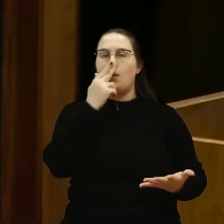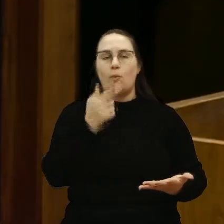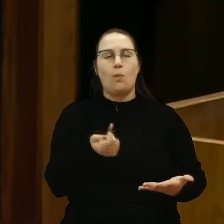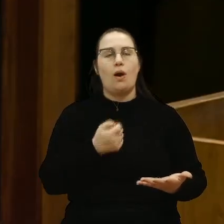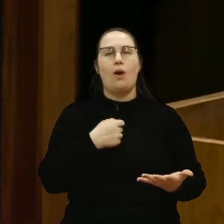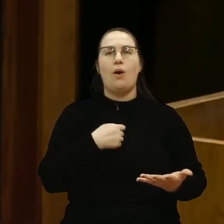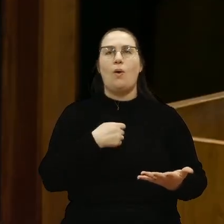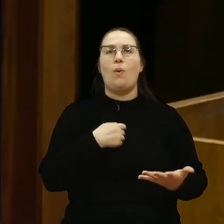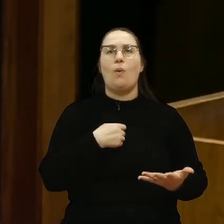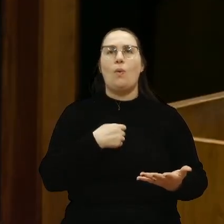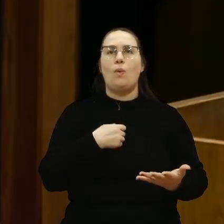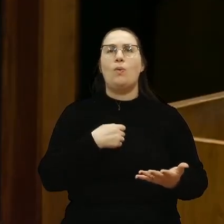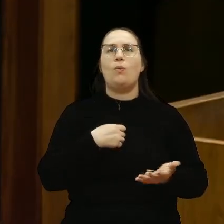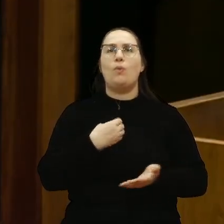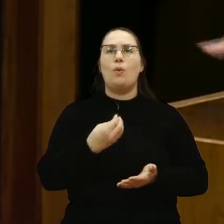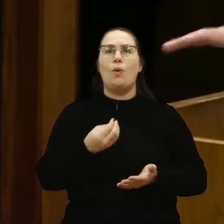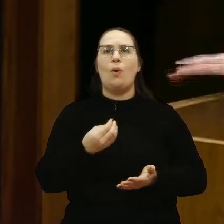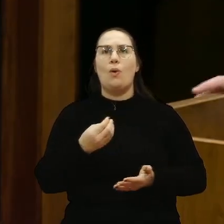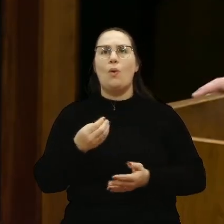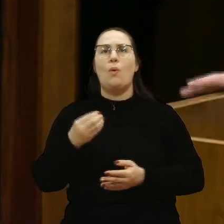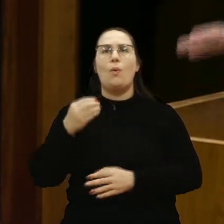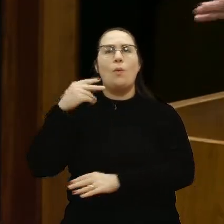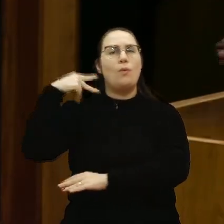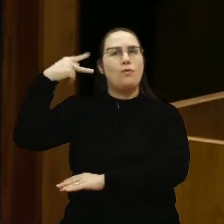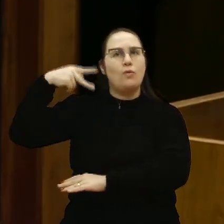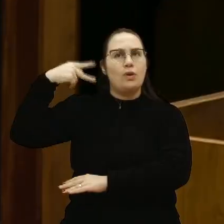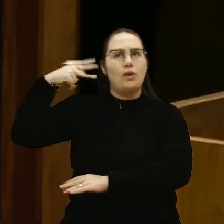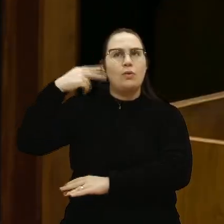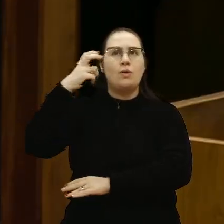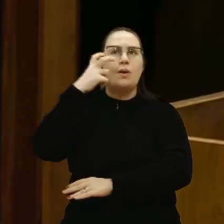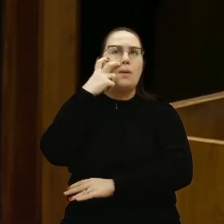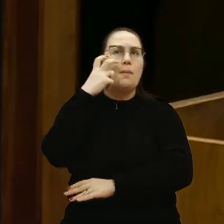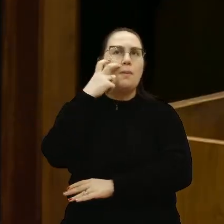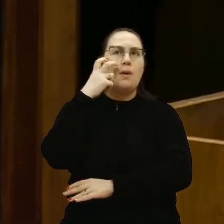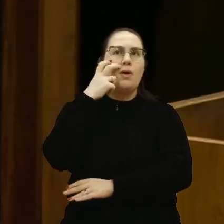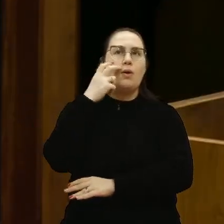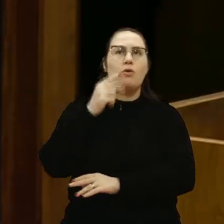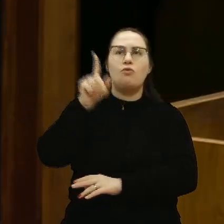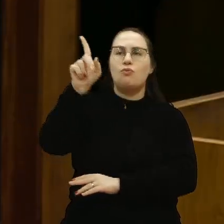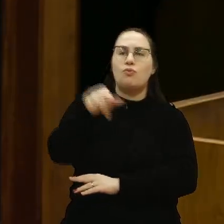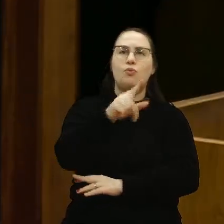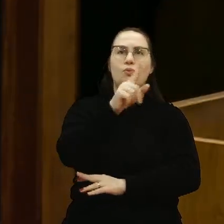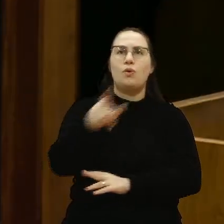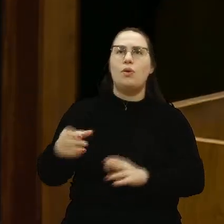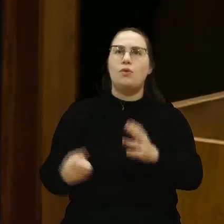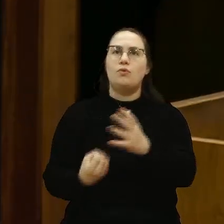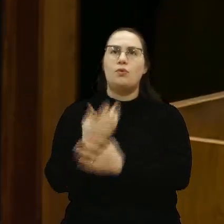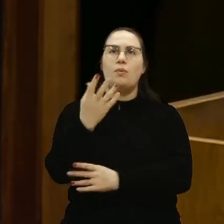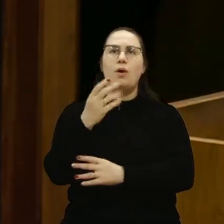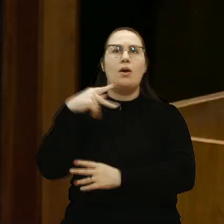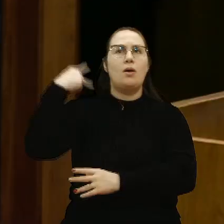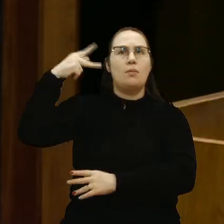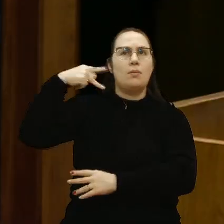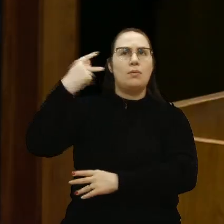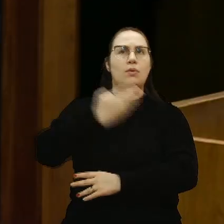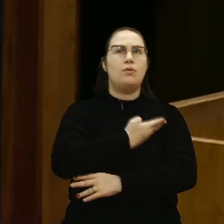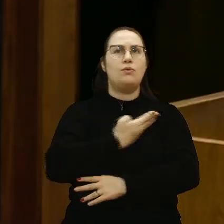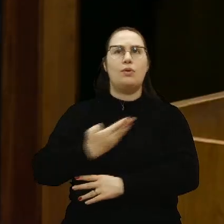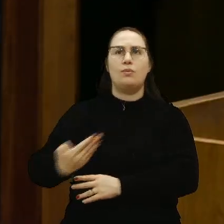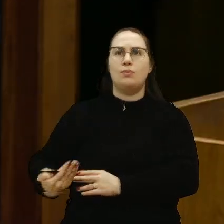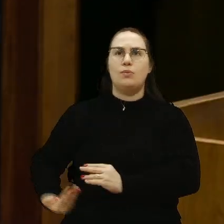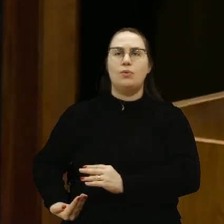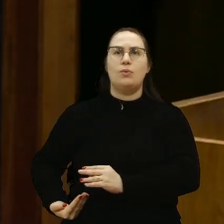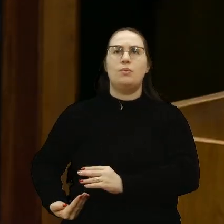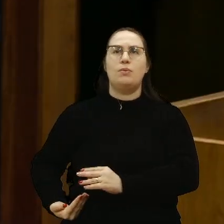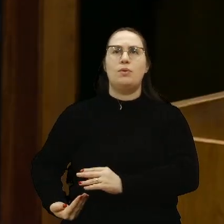vivemos com a vereadora Andressa Malman aqui quando votamos o veto da criação de uma política pública